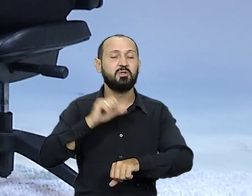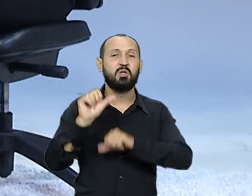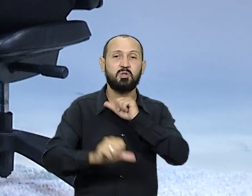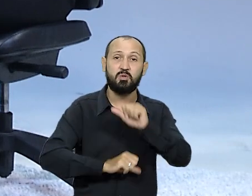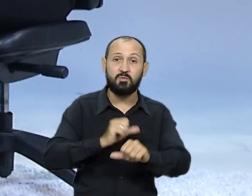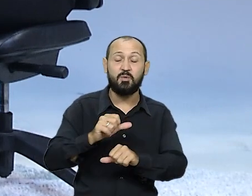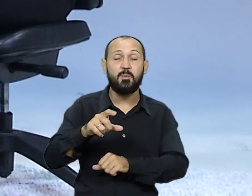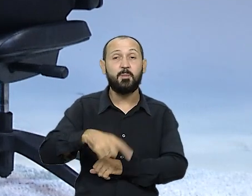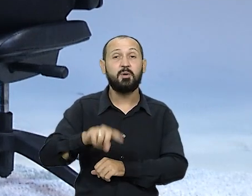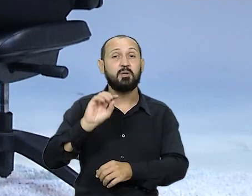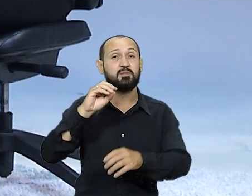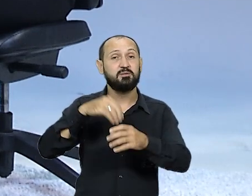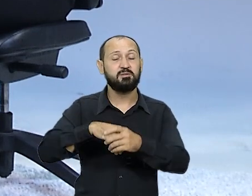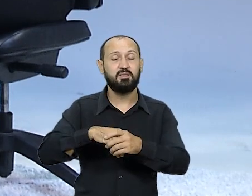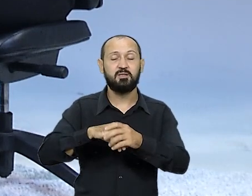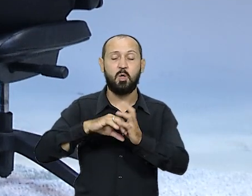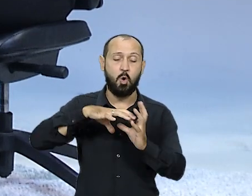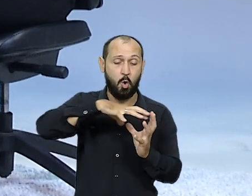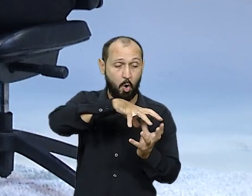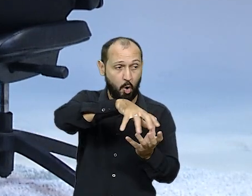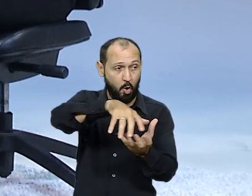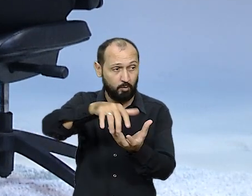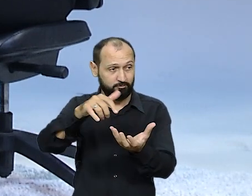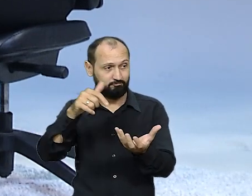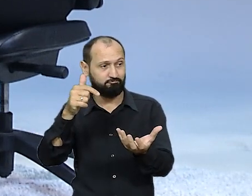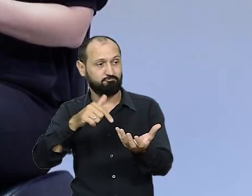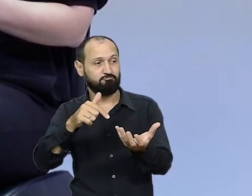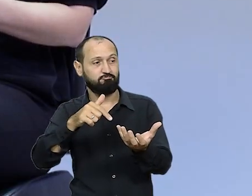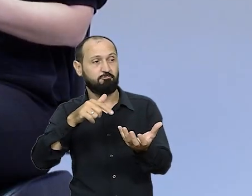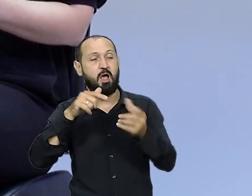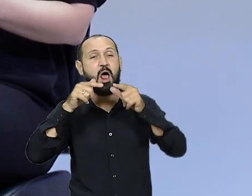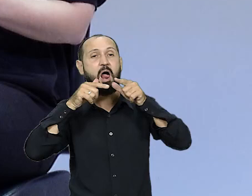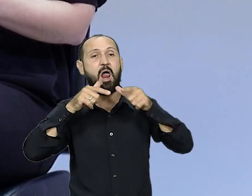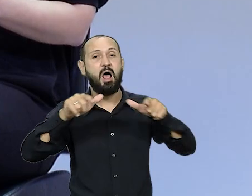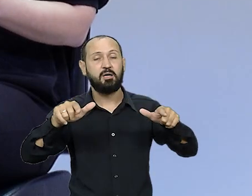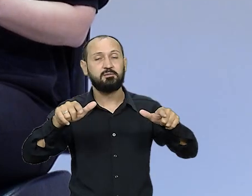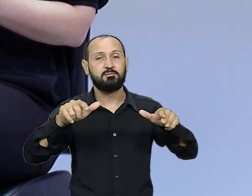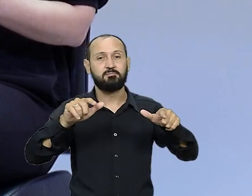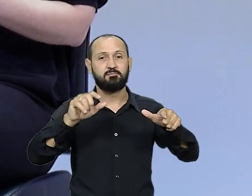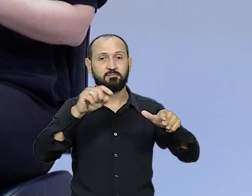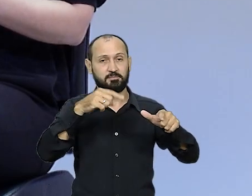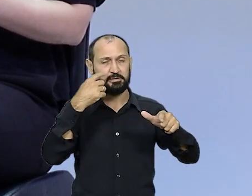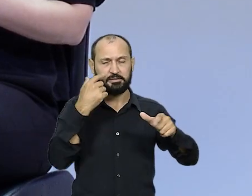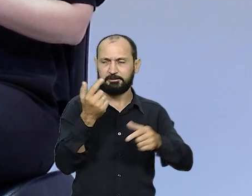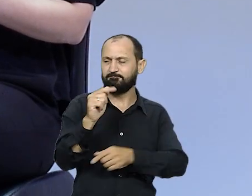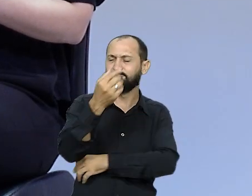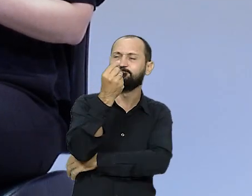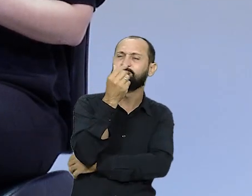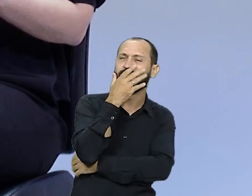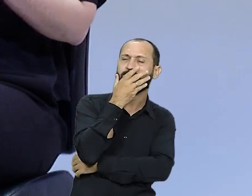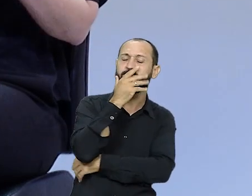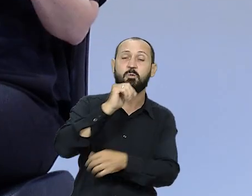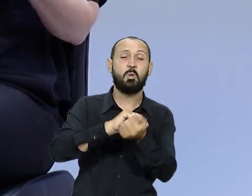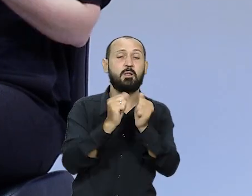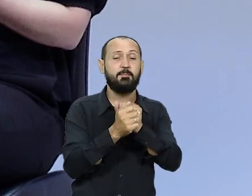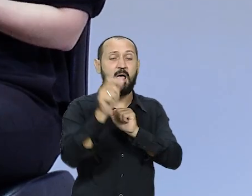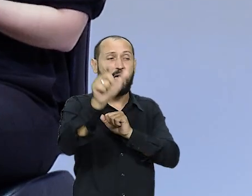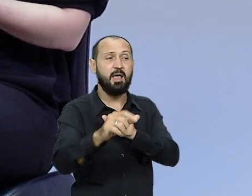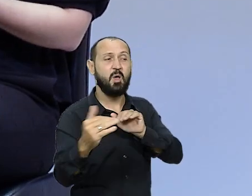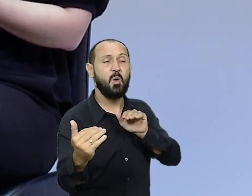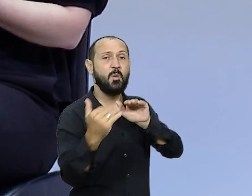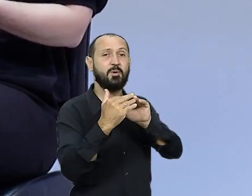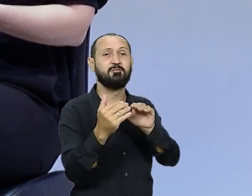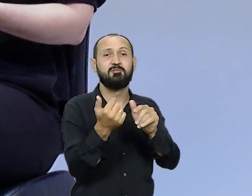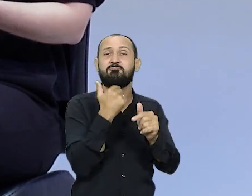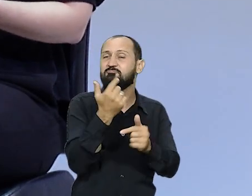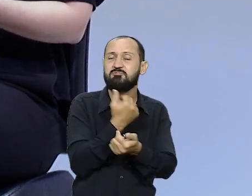quando você transforma para ela dentro do universo dela, quando você fala a linguagem dela. Se o interlocutor ele não está adequado ao